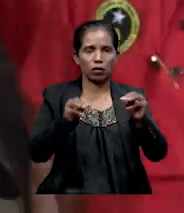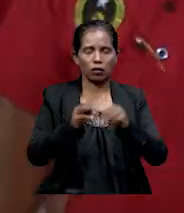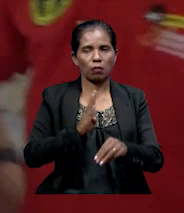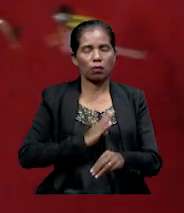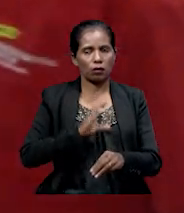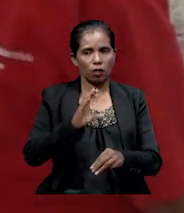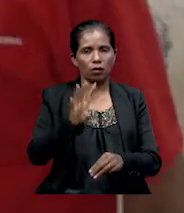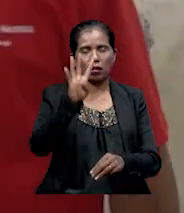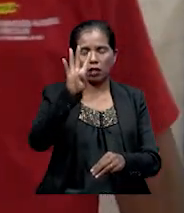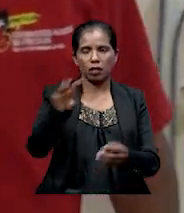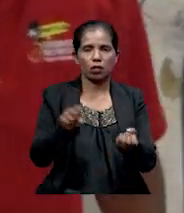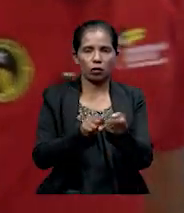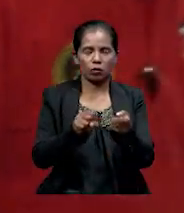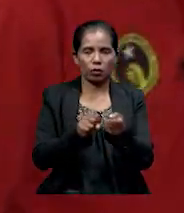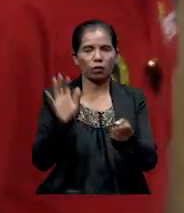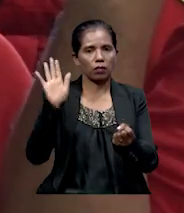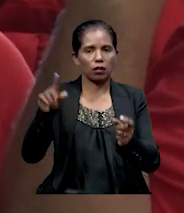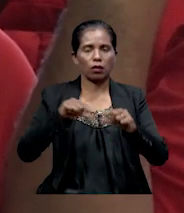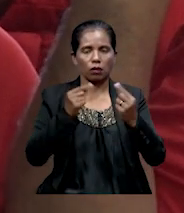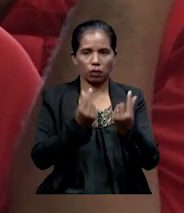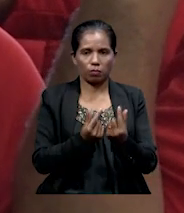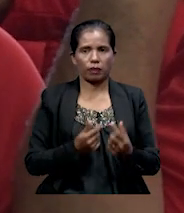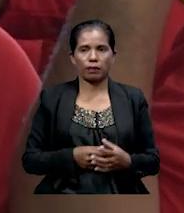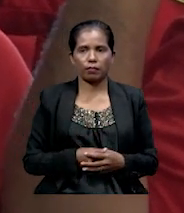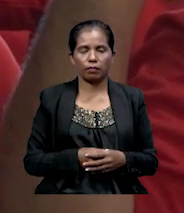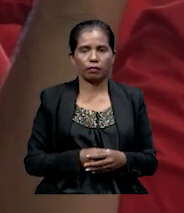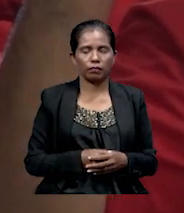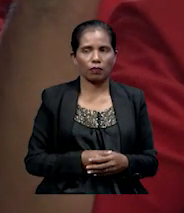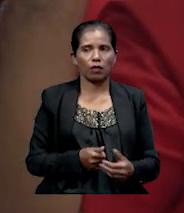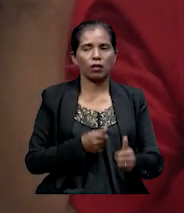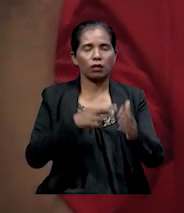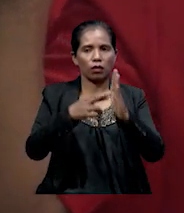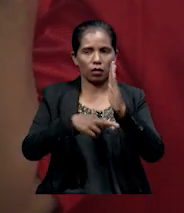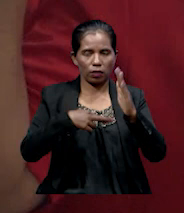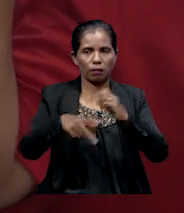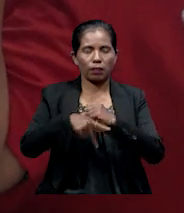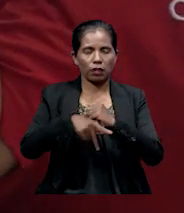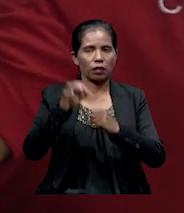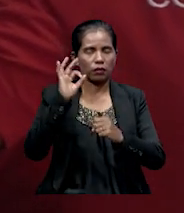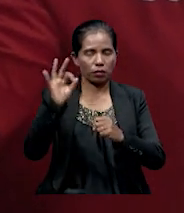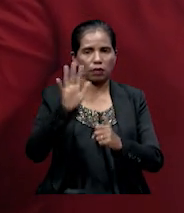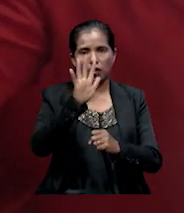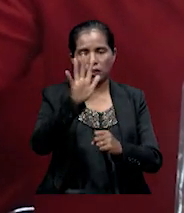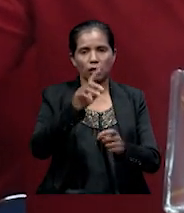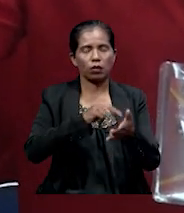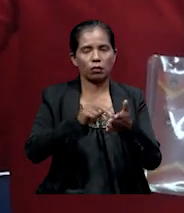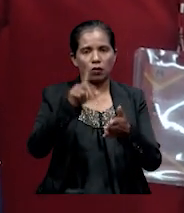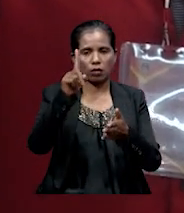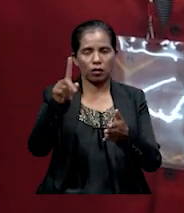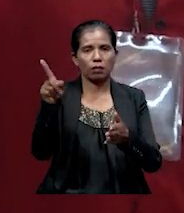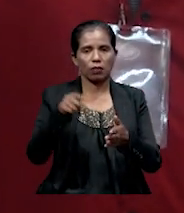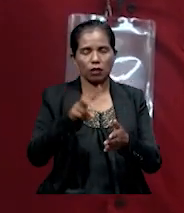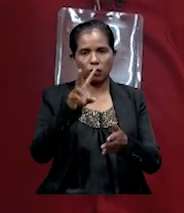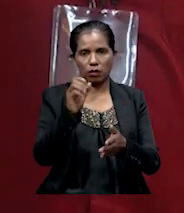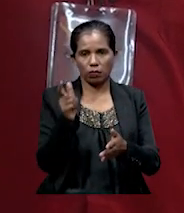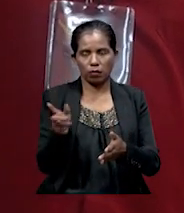inhat date mak apoio ni nia pakote referem. Tu regimento Congresso Fretilin badala lima numero ida bara ring rua rua